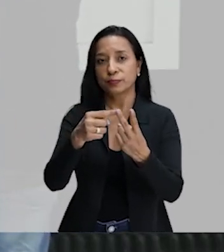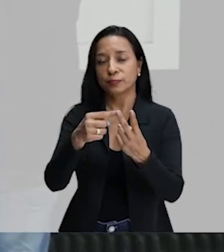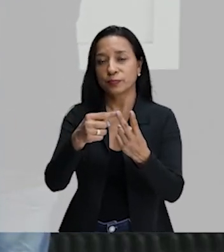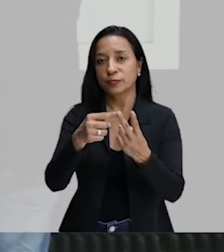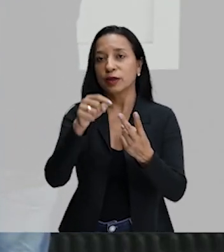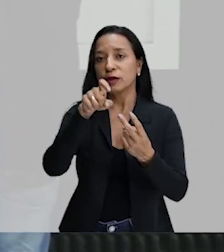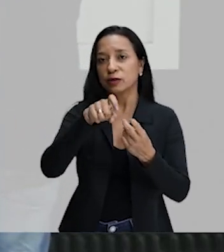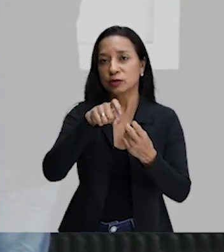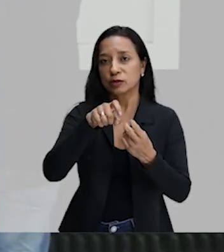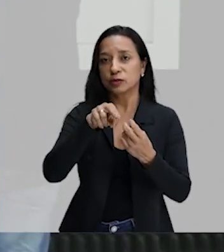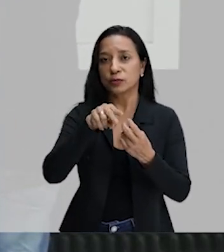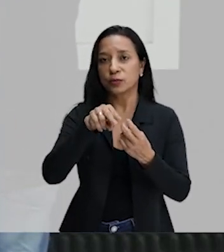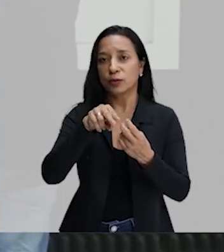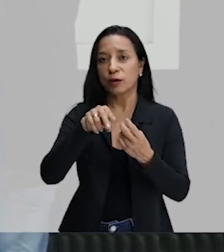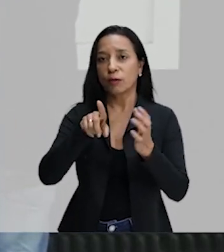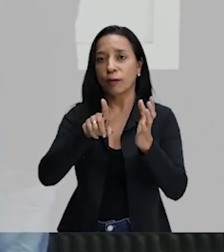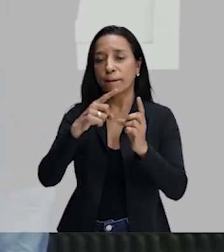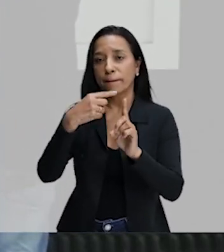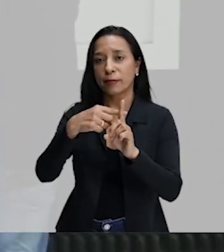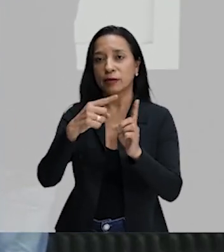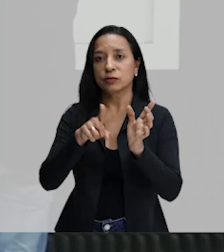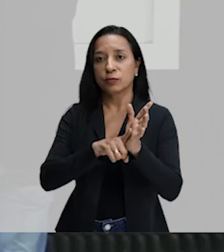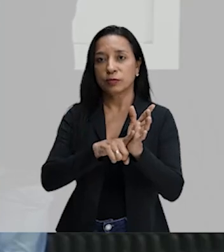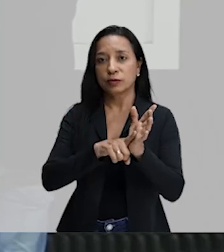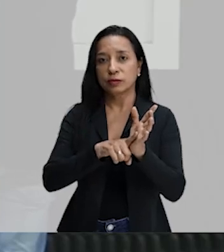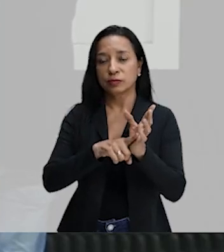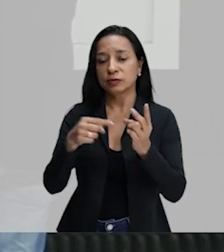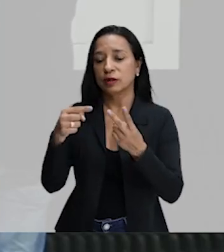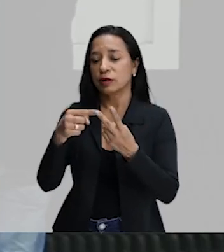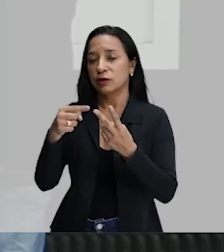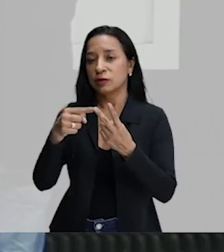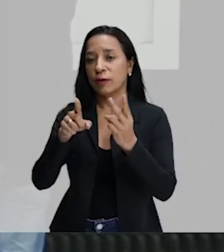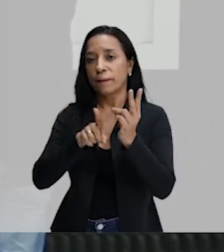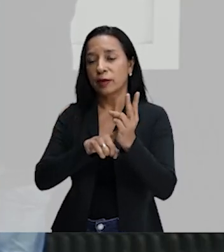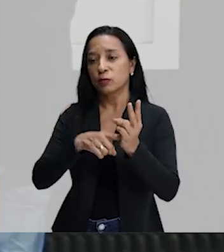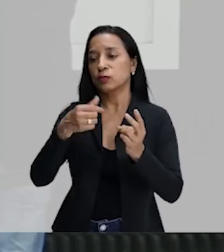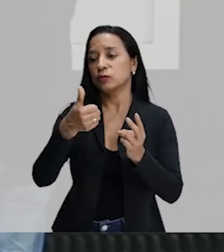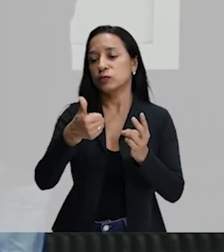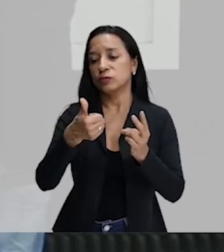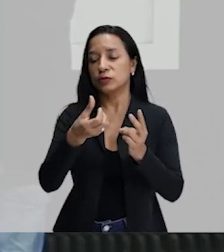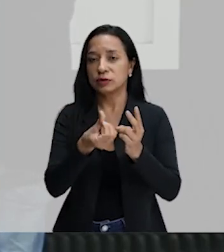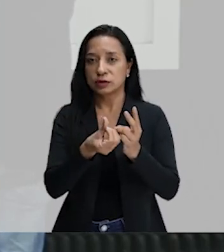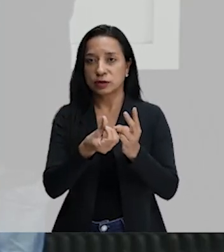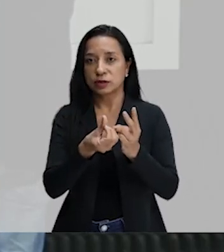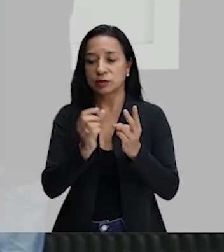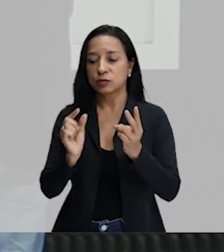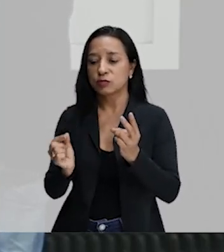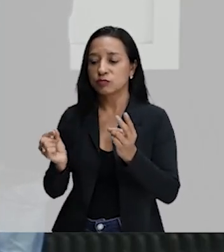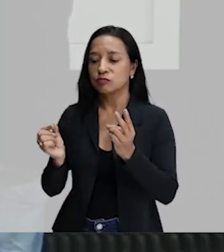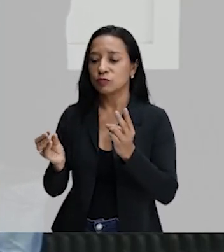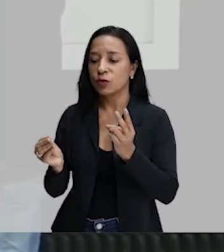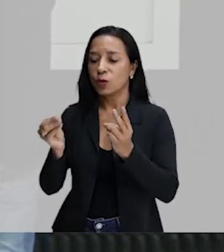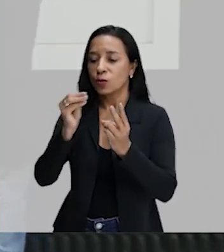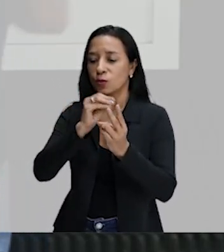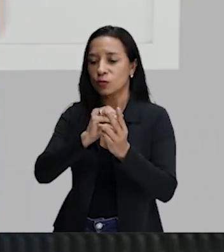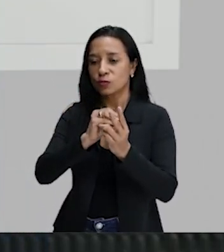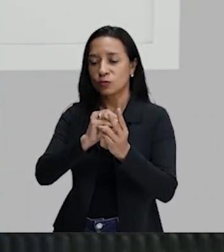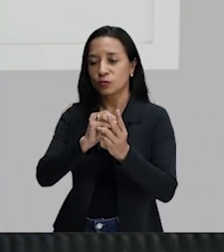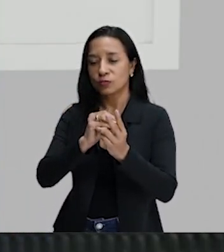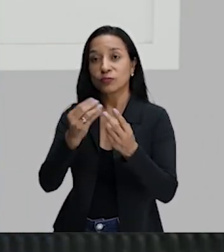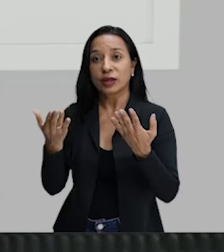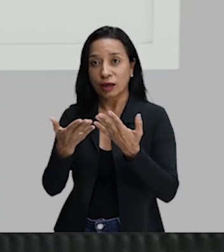ou menos a raiz quadrada de menos 16. Bem aqui, turma, surge um